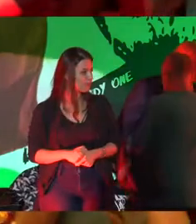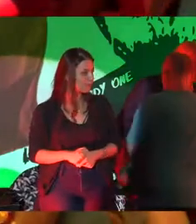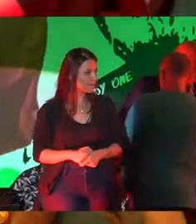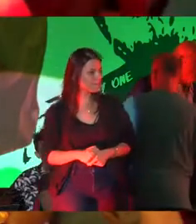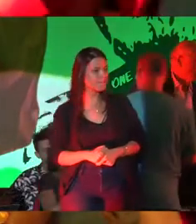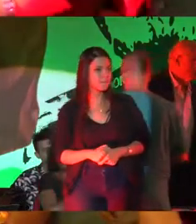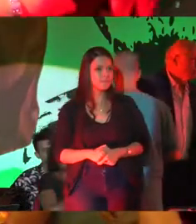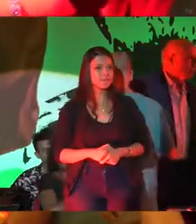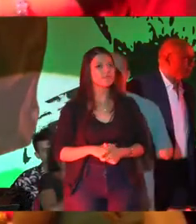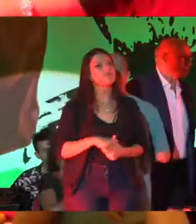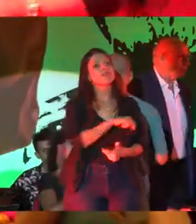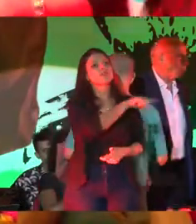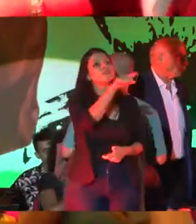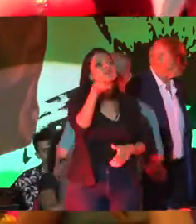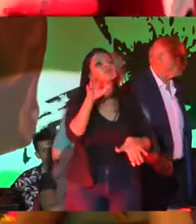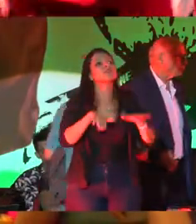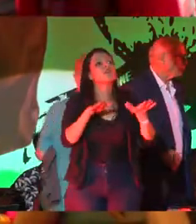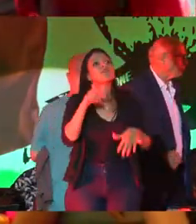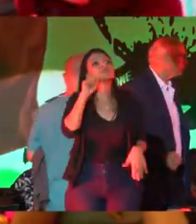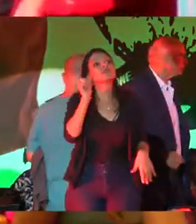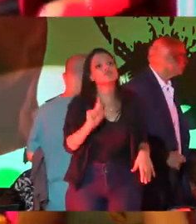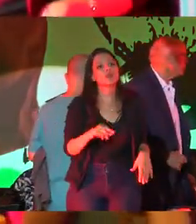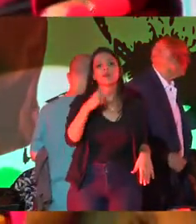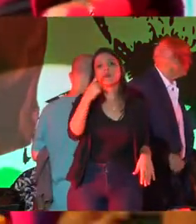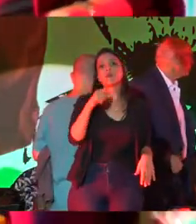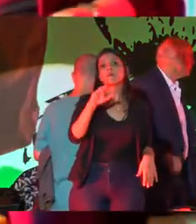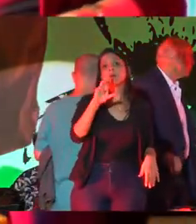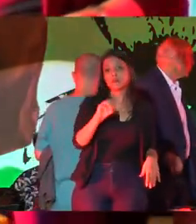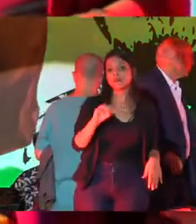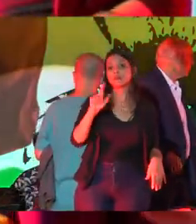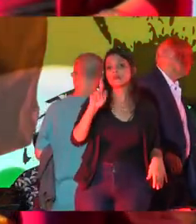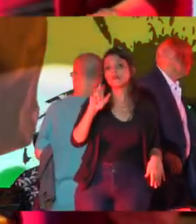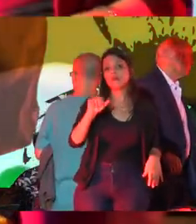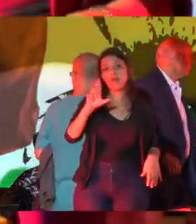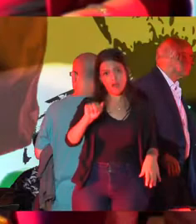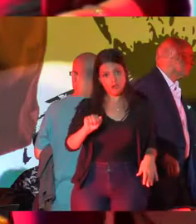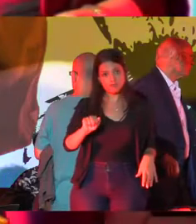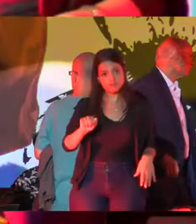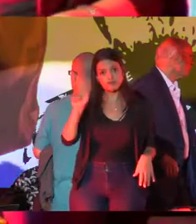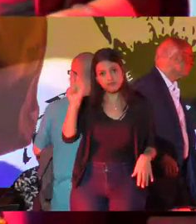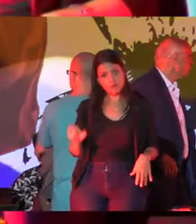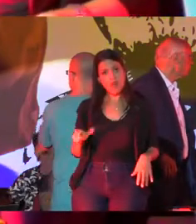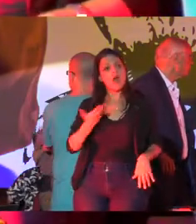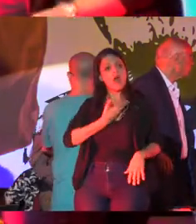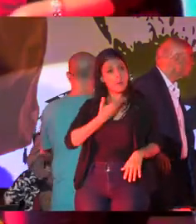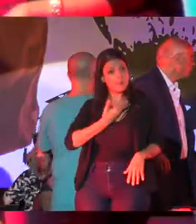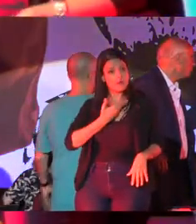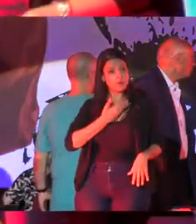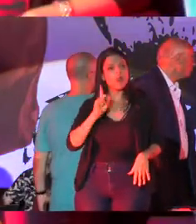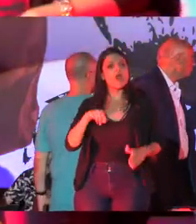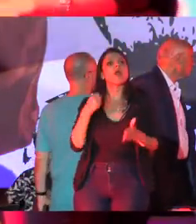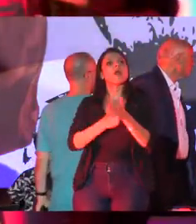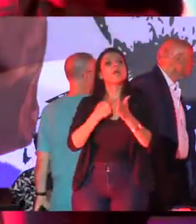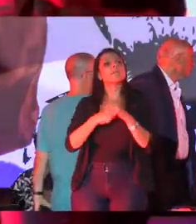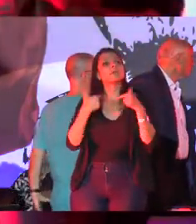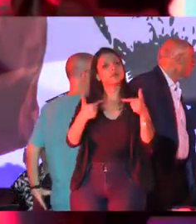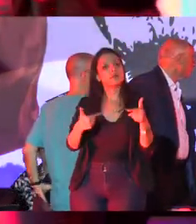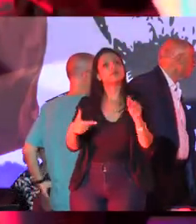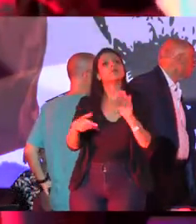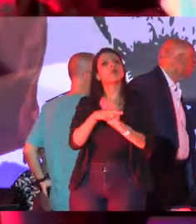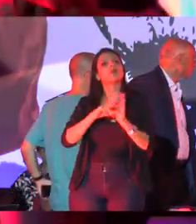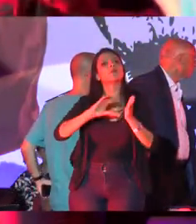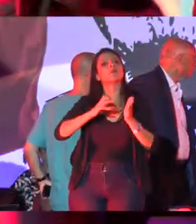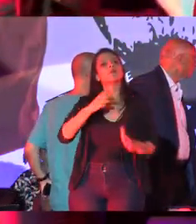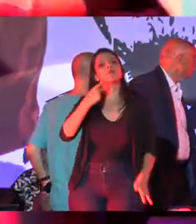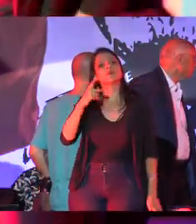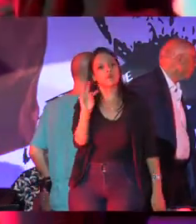Para quem não sabe, companheiros e companheiras, Pedro Tierra é um amigo nosso, é um militante do PT, um dirigente petista,